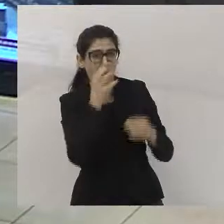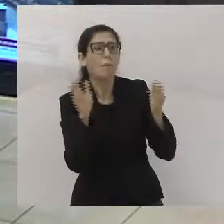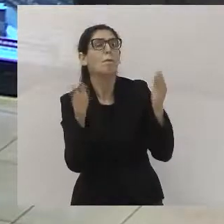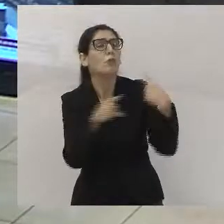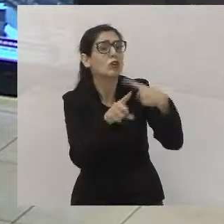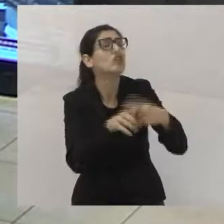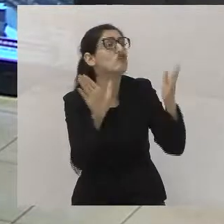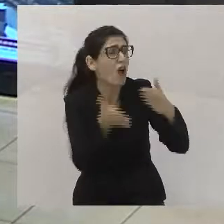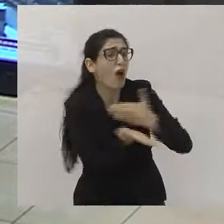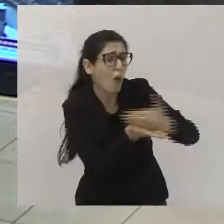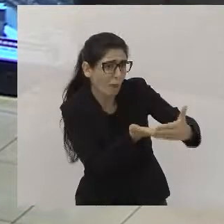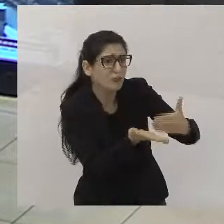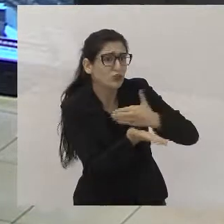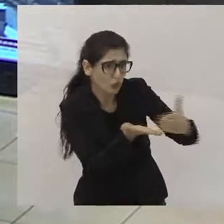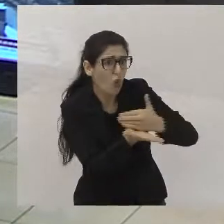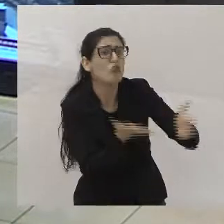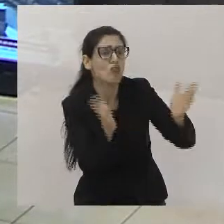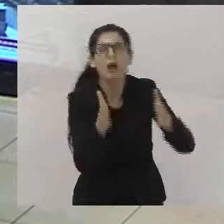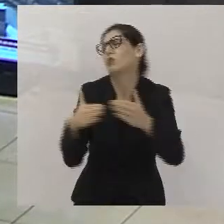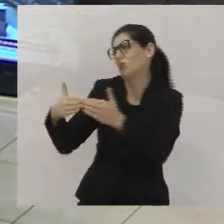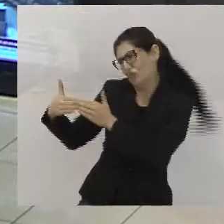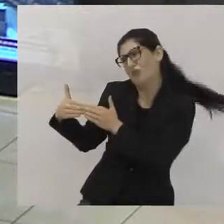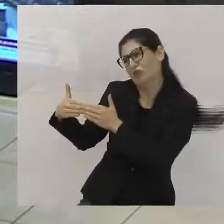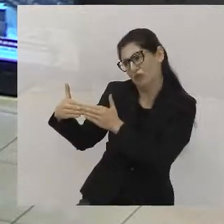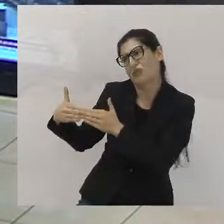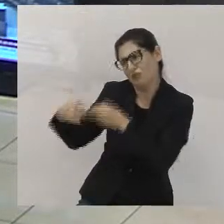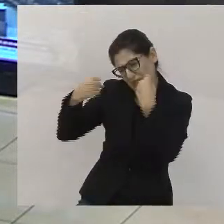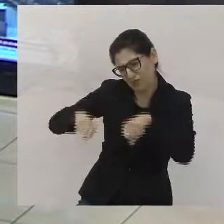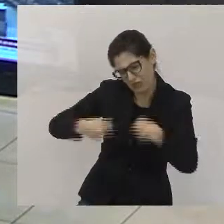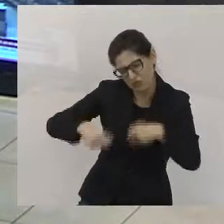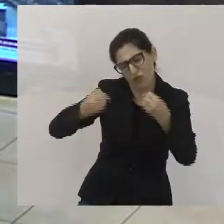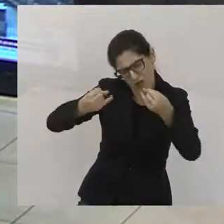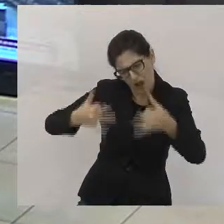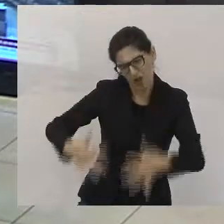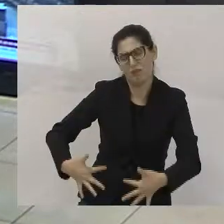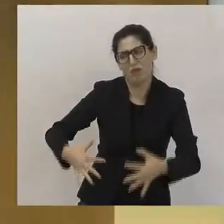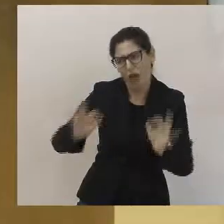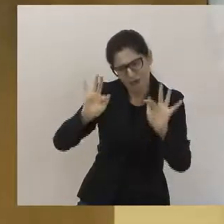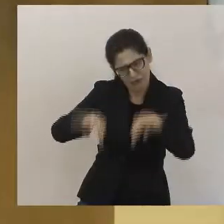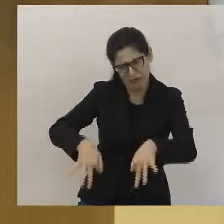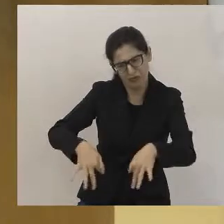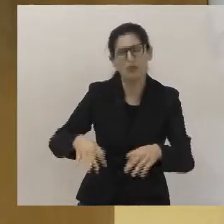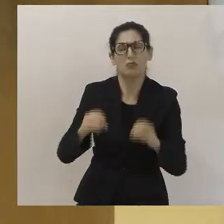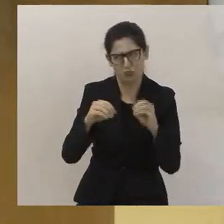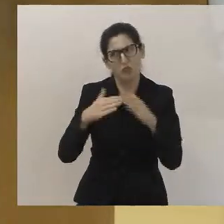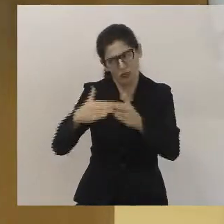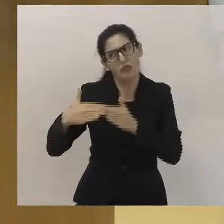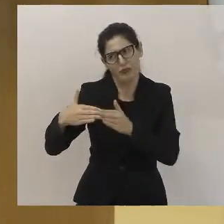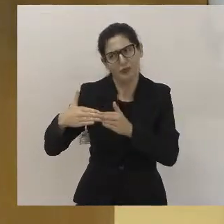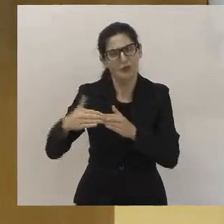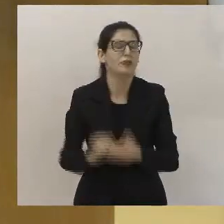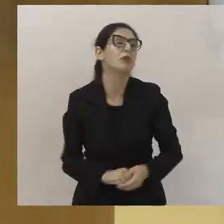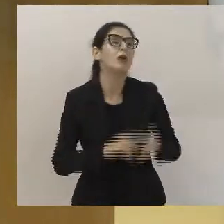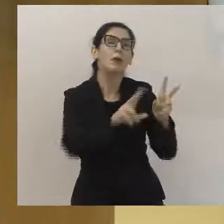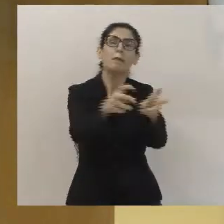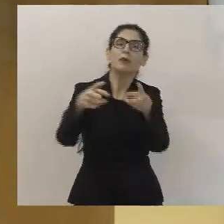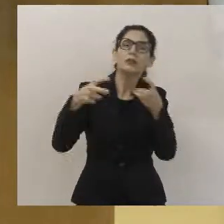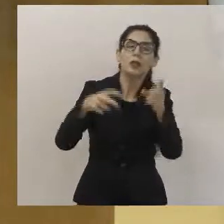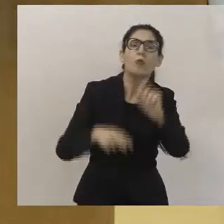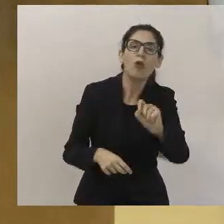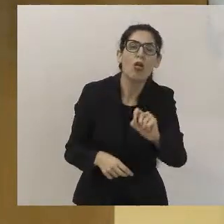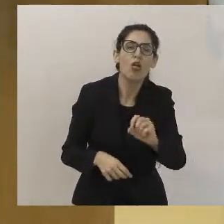favor é só saiu quando já começará a aceitar é deixa eu terminar tá é então percebe o seguinte a diogo